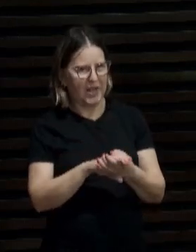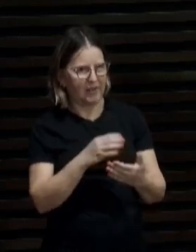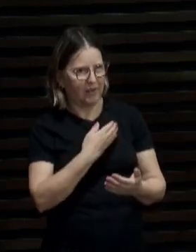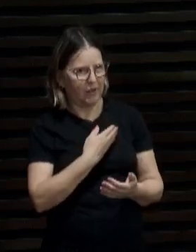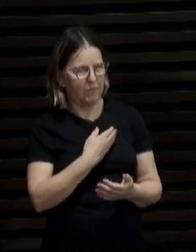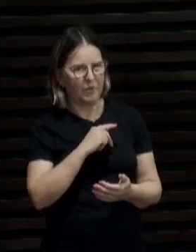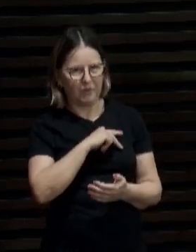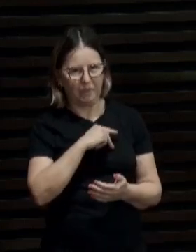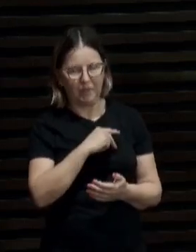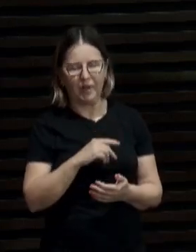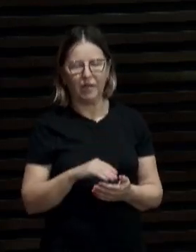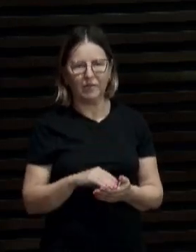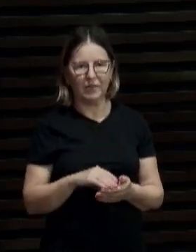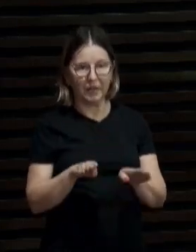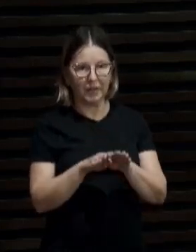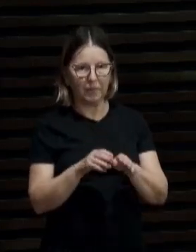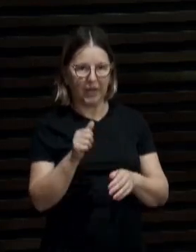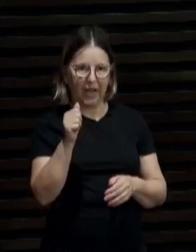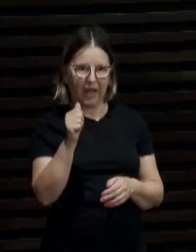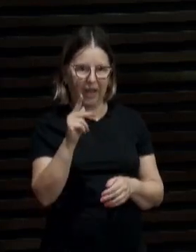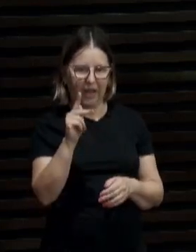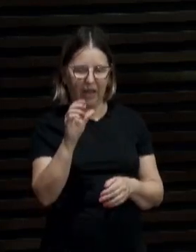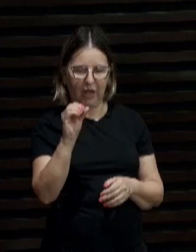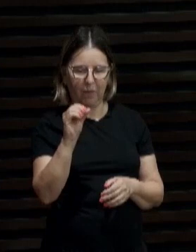pregando ali em algumas ocasiões, né?